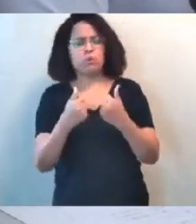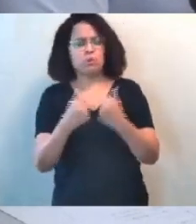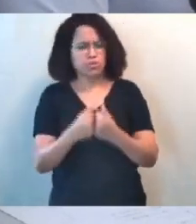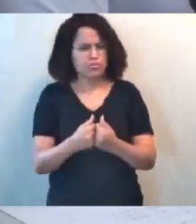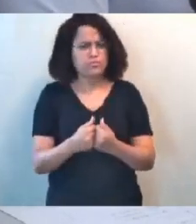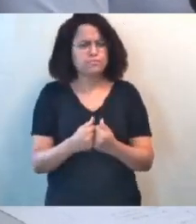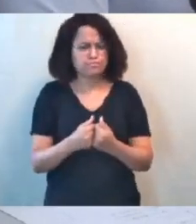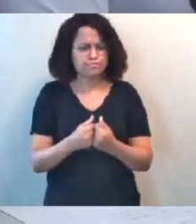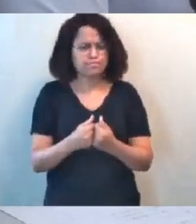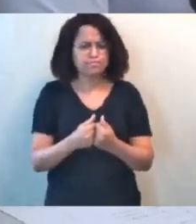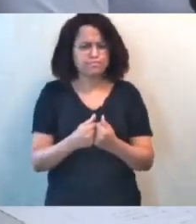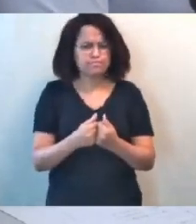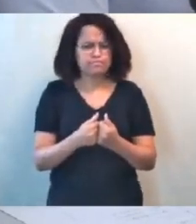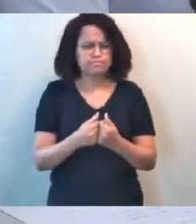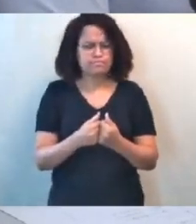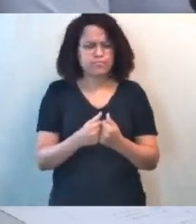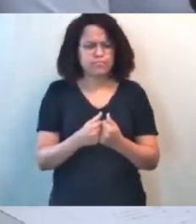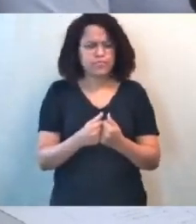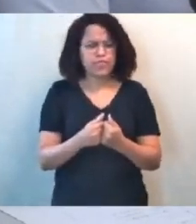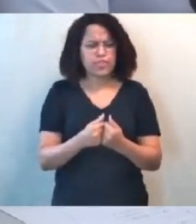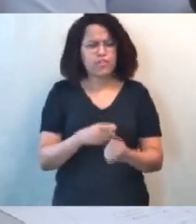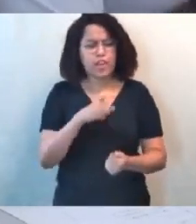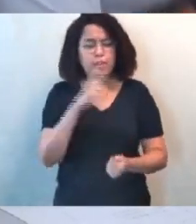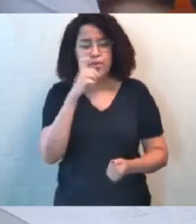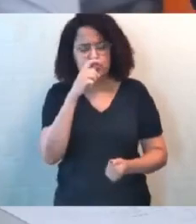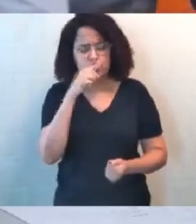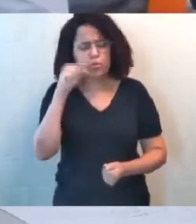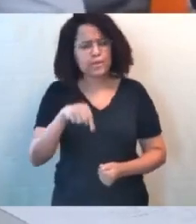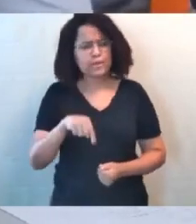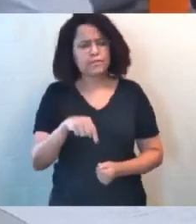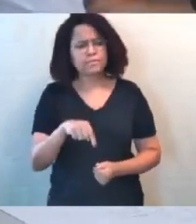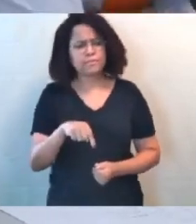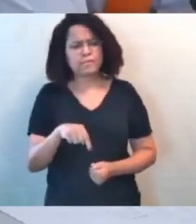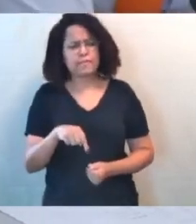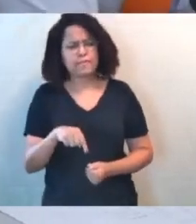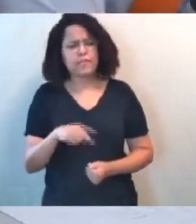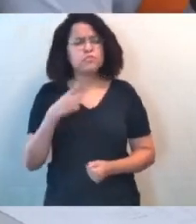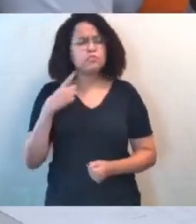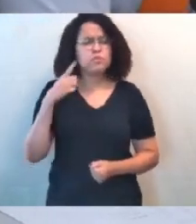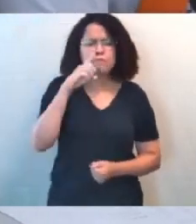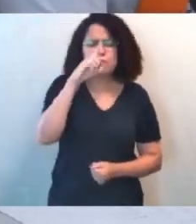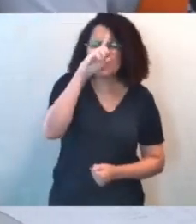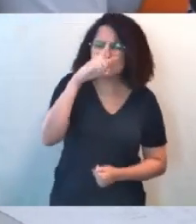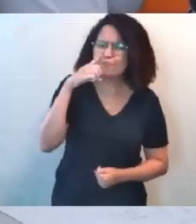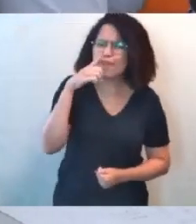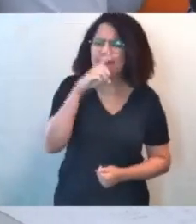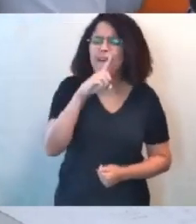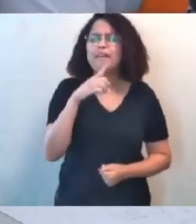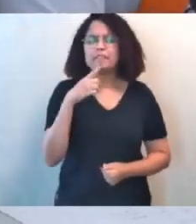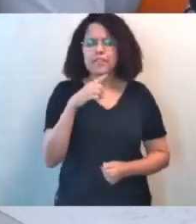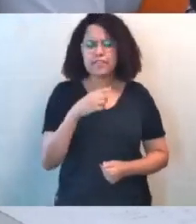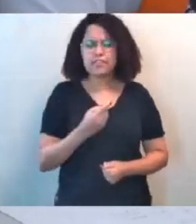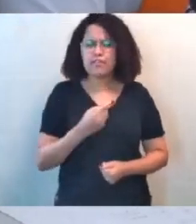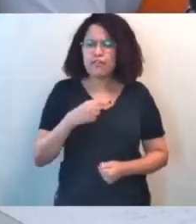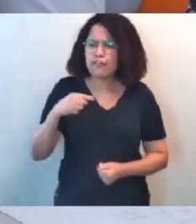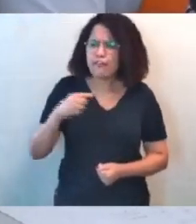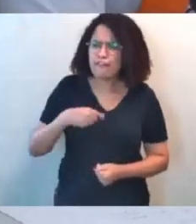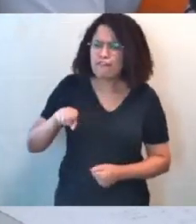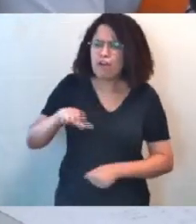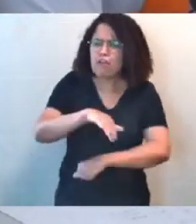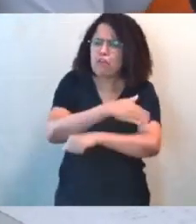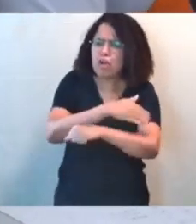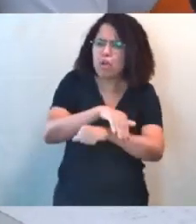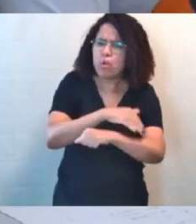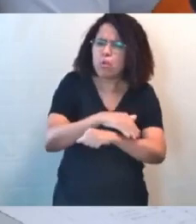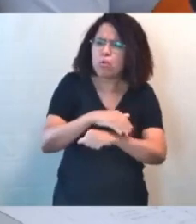Ela mentiu, e isso é muito grave, porque você vai na rua, encontra um ônibus naquela situação, colocando em risco a vida das